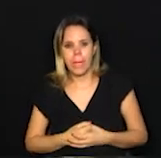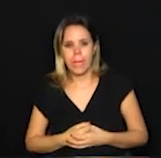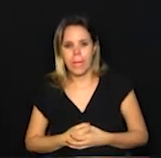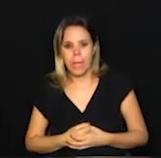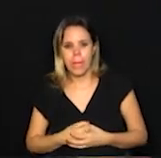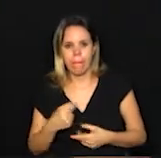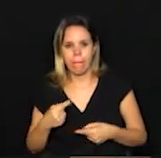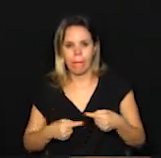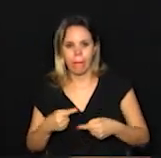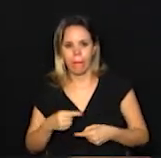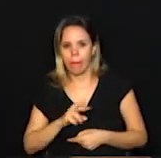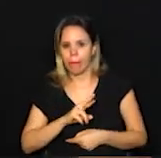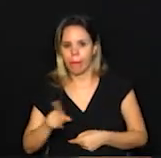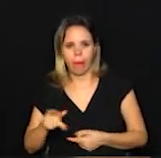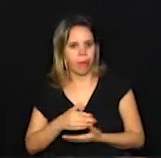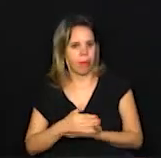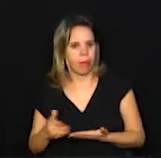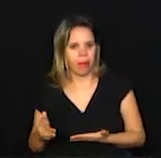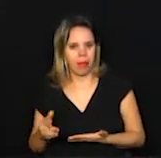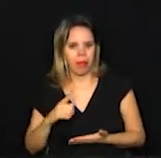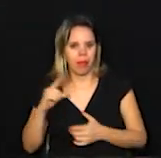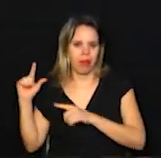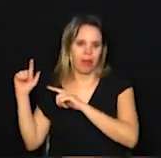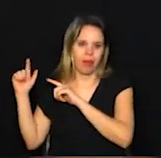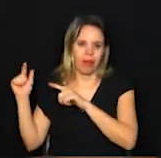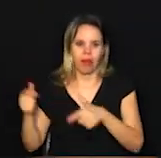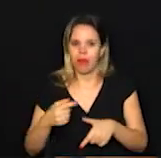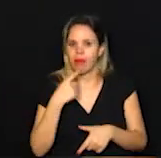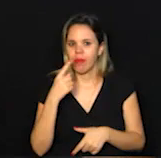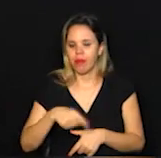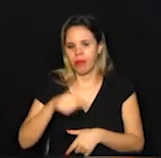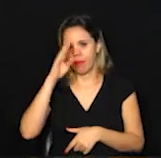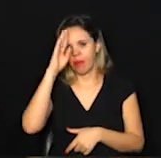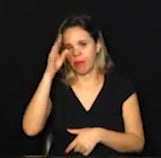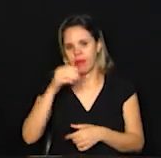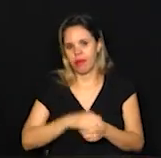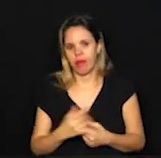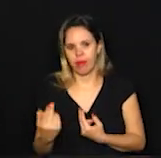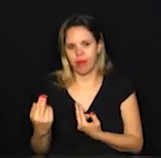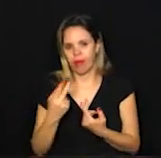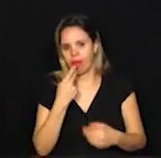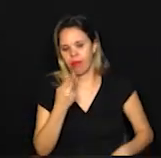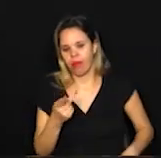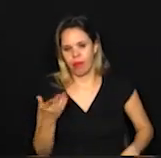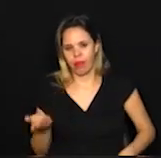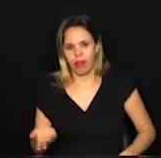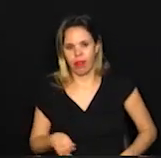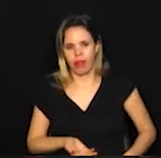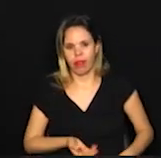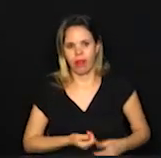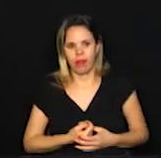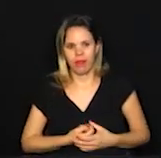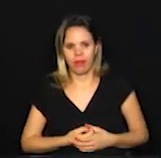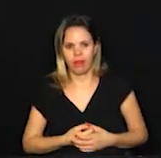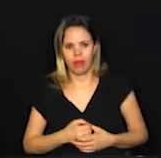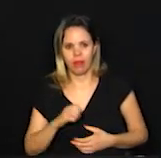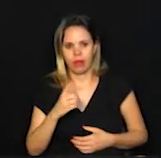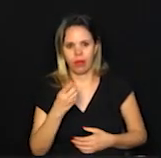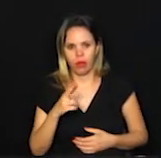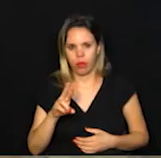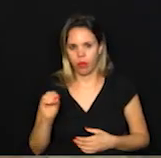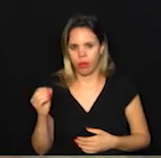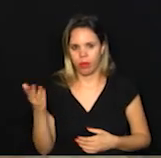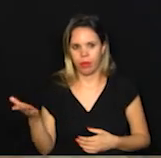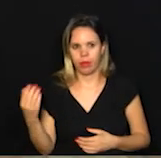de política, que não é começar, porque tem uma trajetória. Campinas foi pioneira, como bem disse aqui o Eduardo